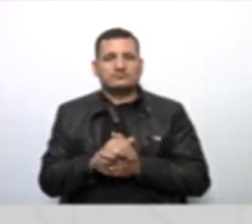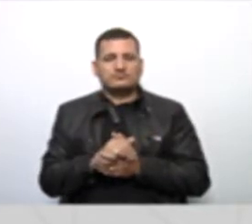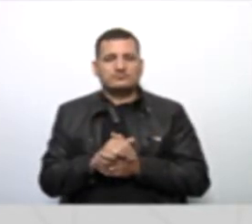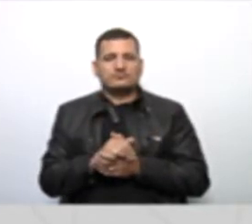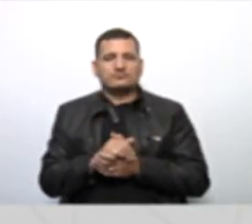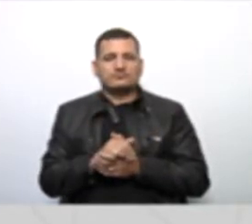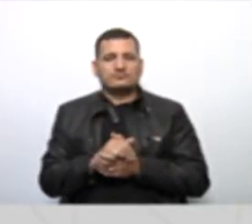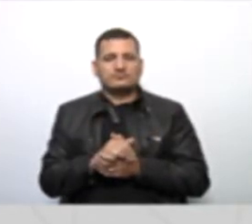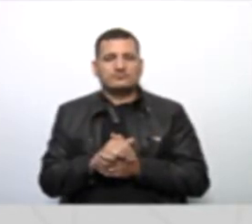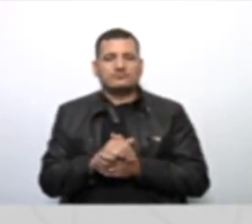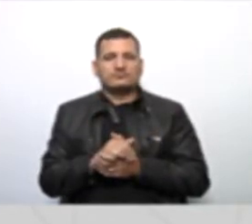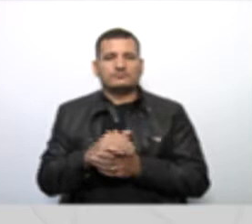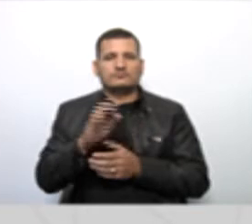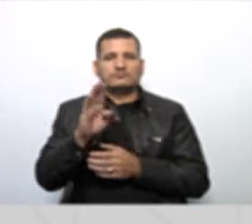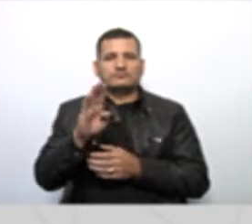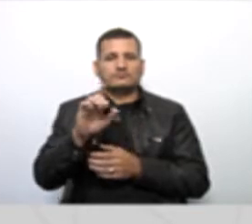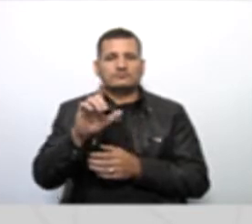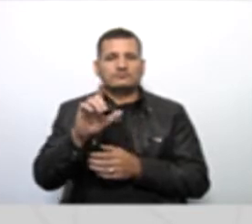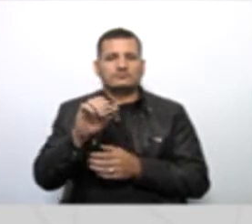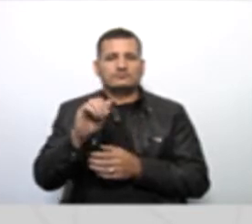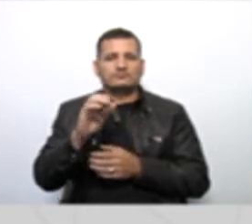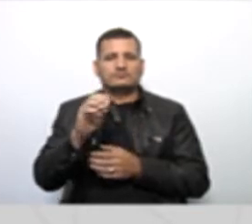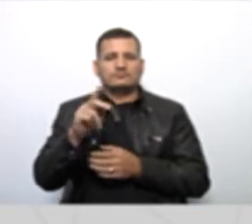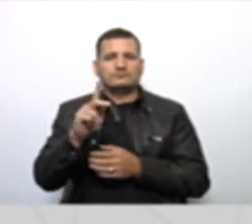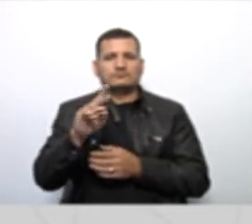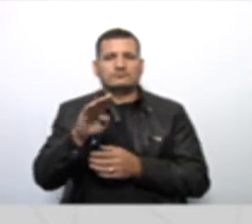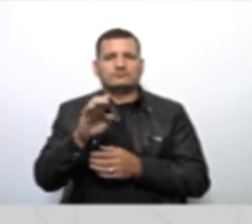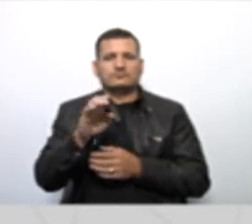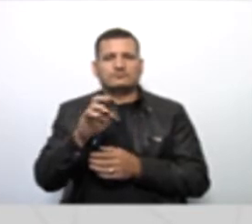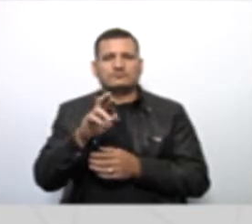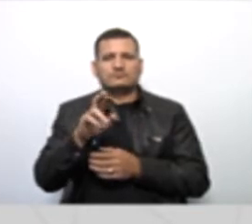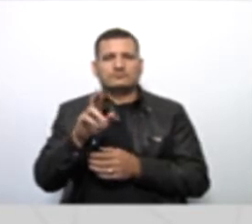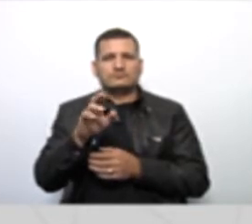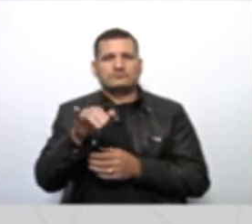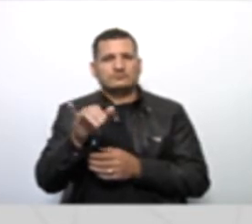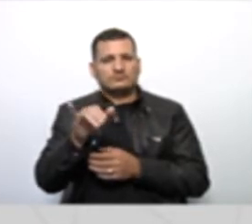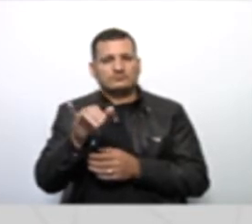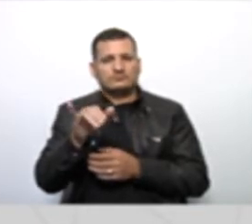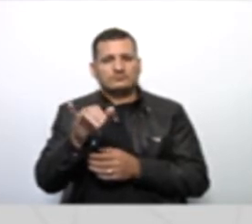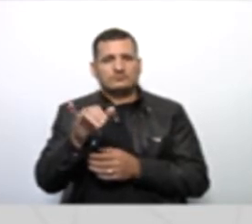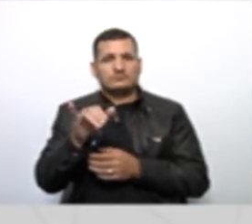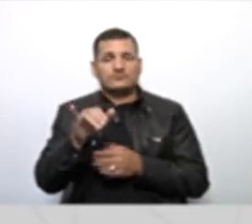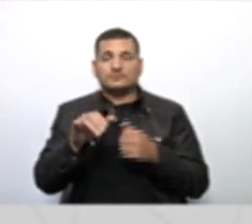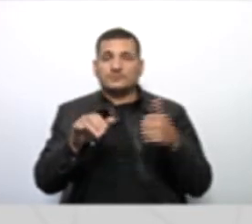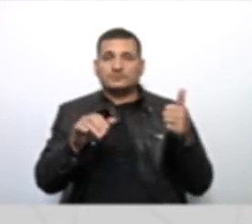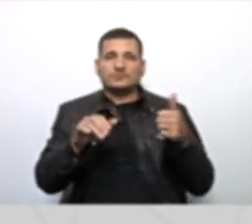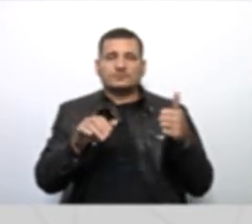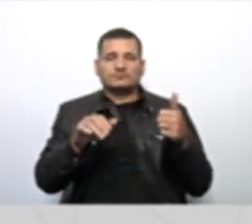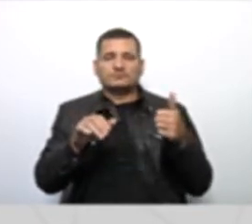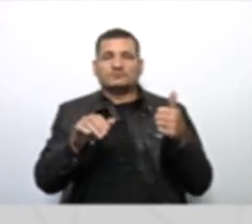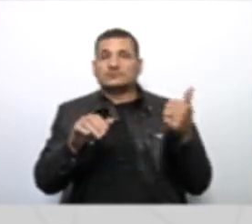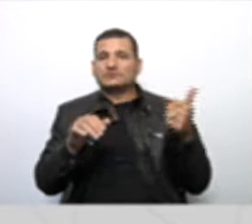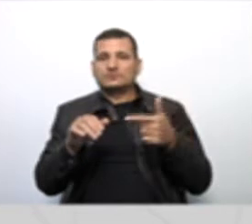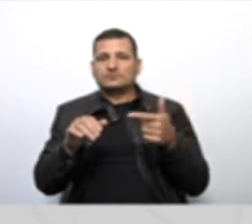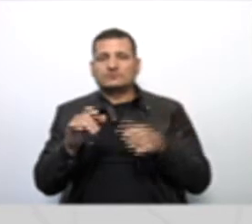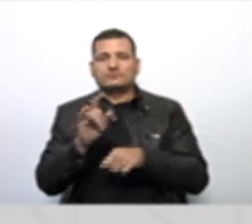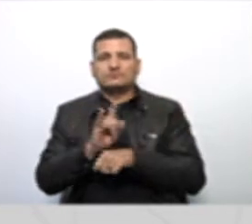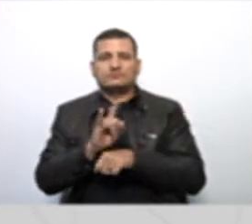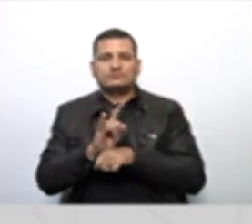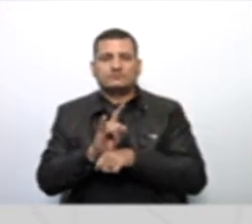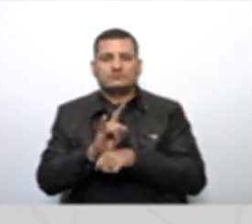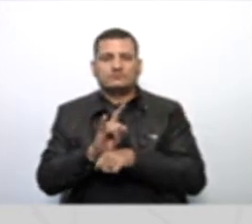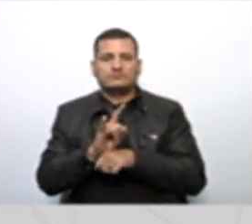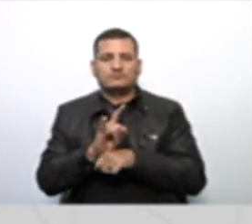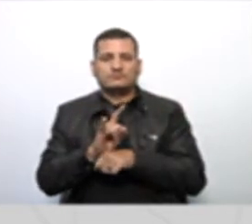um dos... Ele chegou primeiro que o Google, né? Ele já chegou primeiro que o Android. Mas